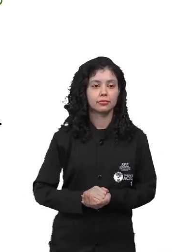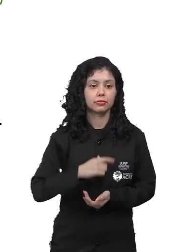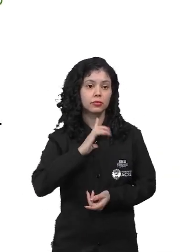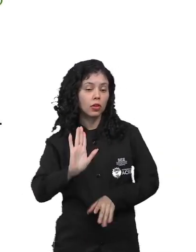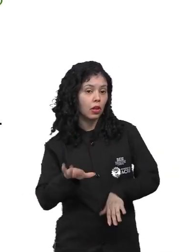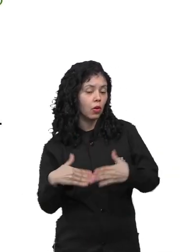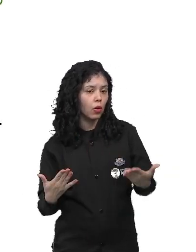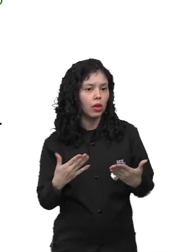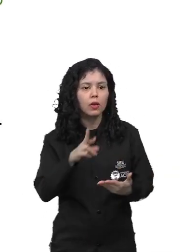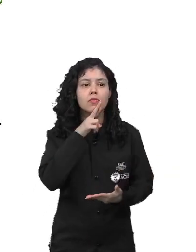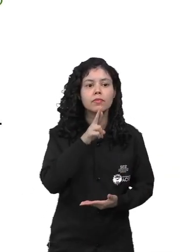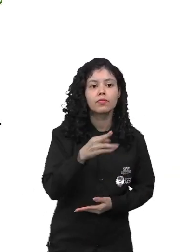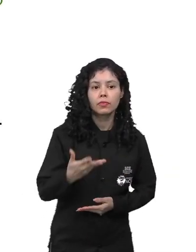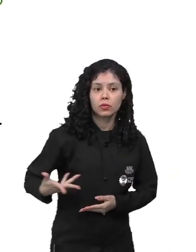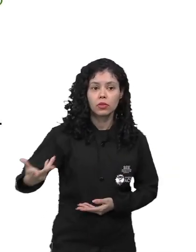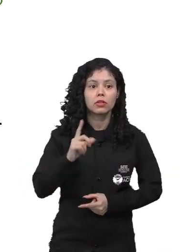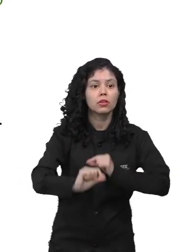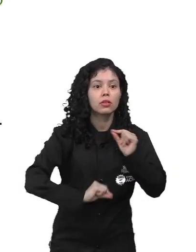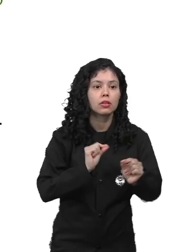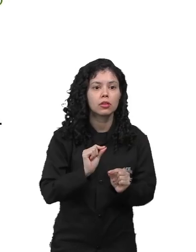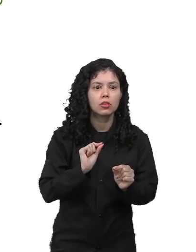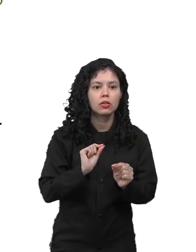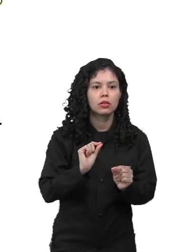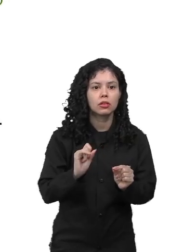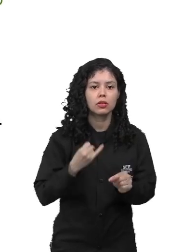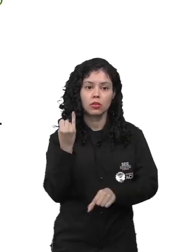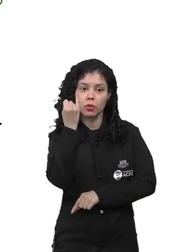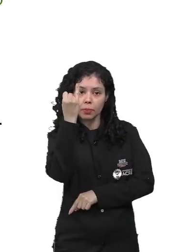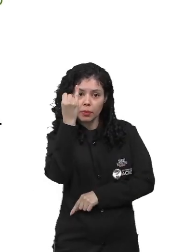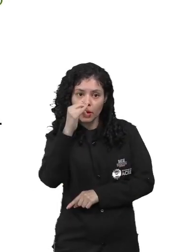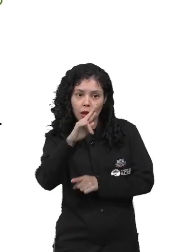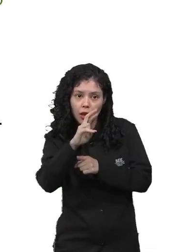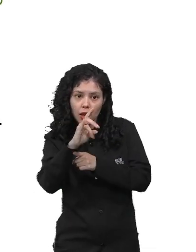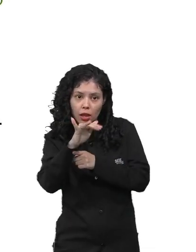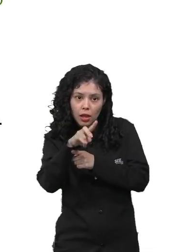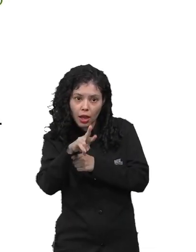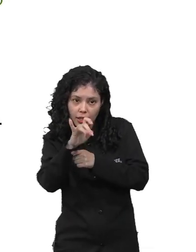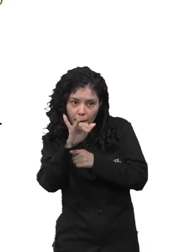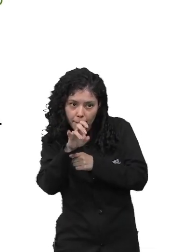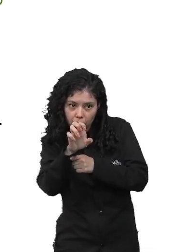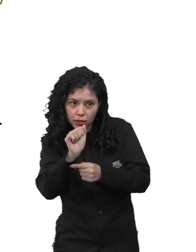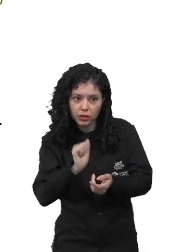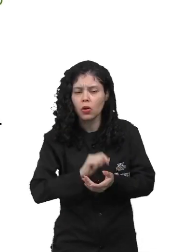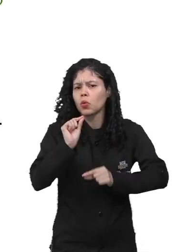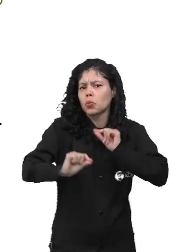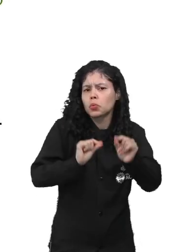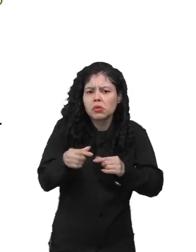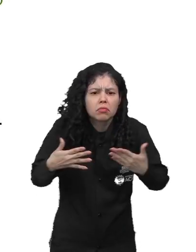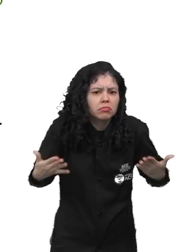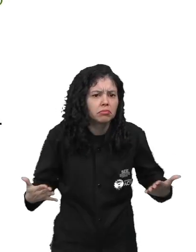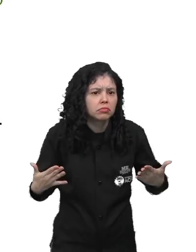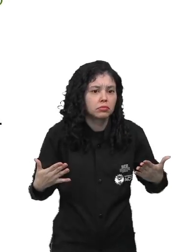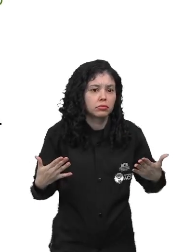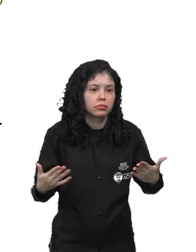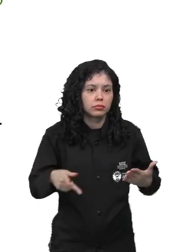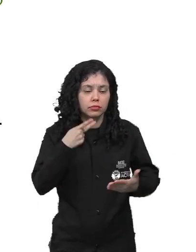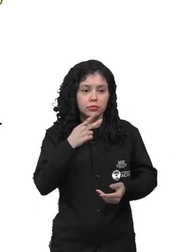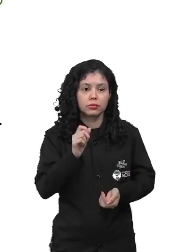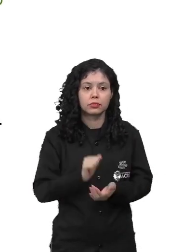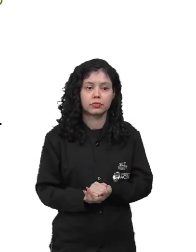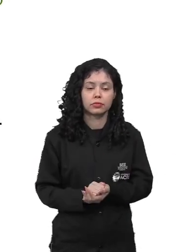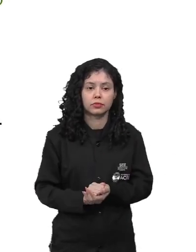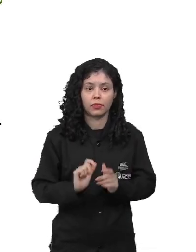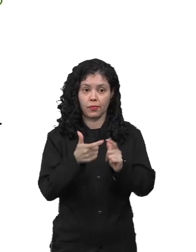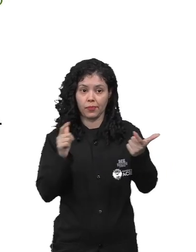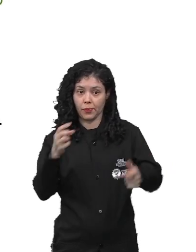e esse cálculo é baseado ali no princípio de Arquimedes. Então, o que o Arquimedes dizia, né? O Arquimedes foi